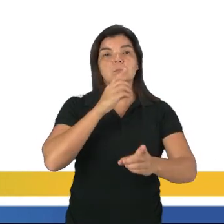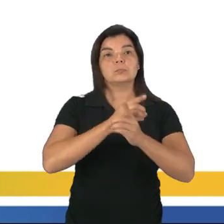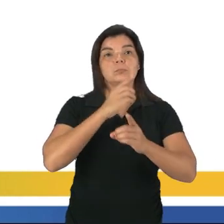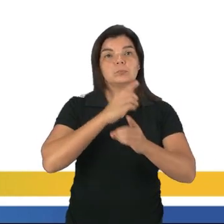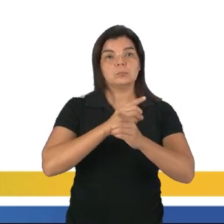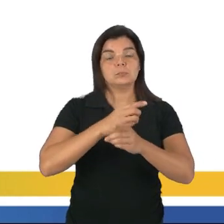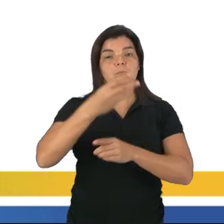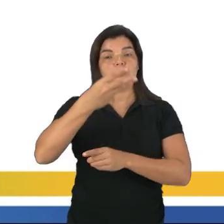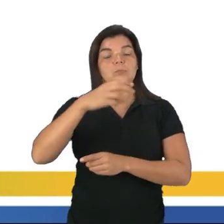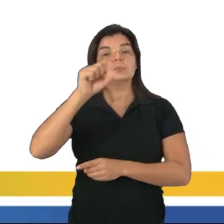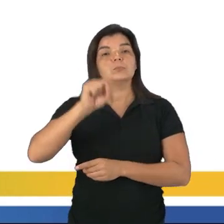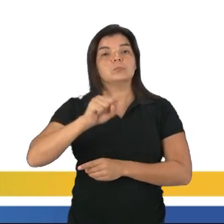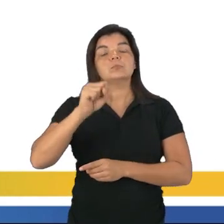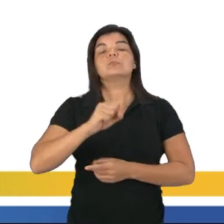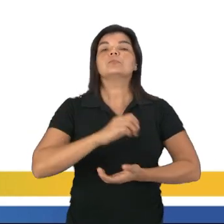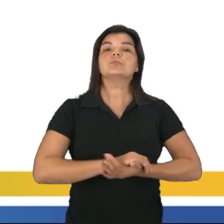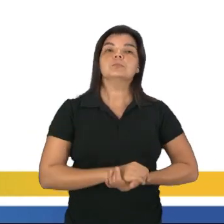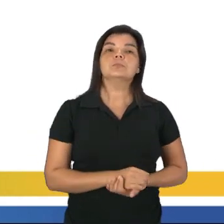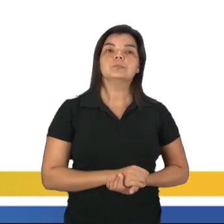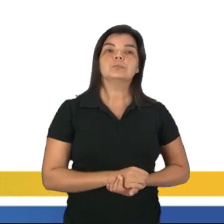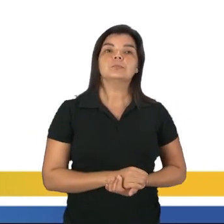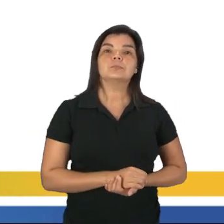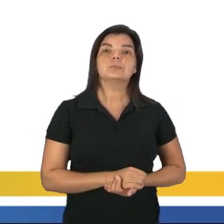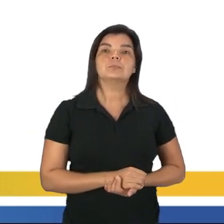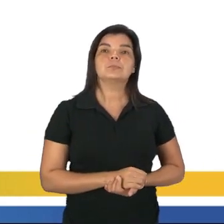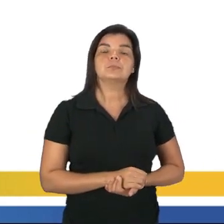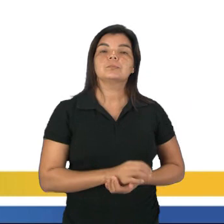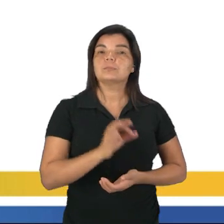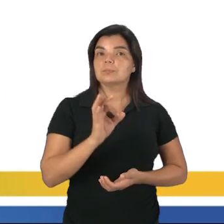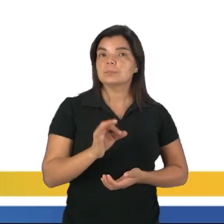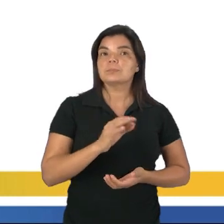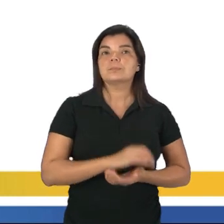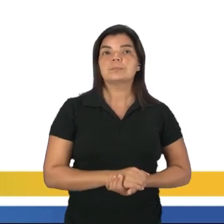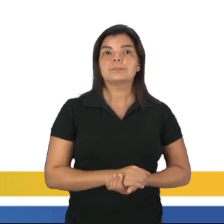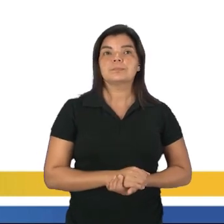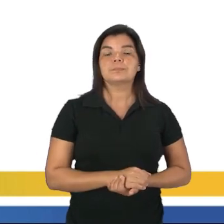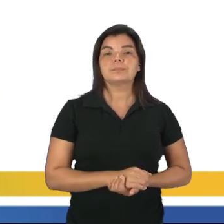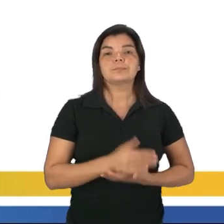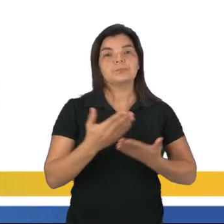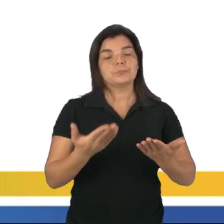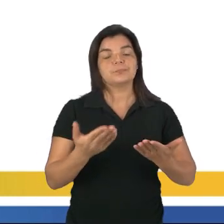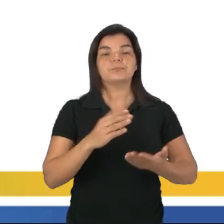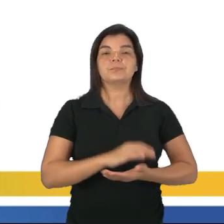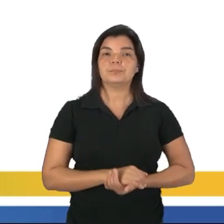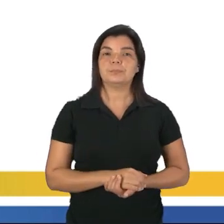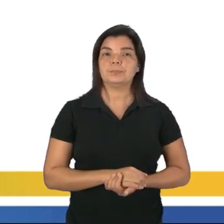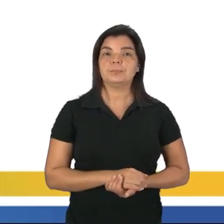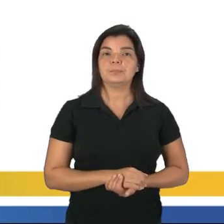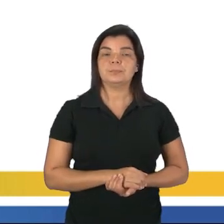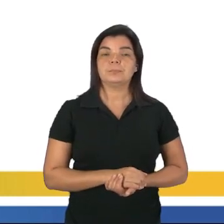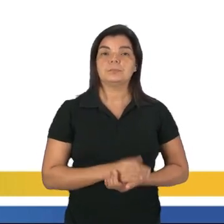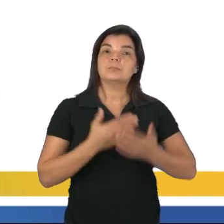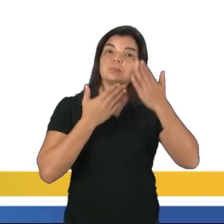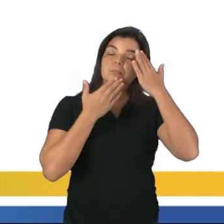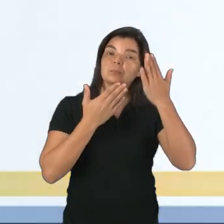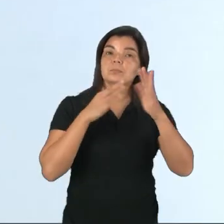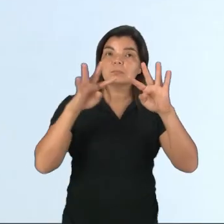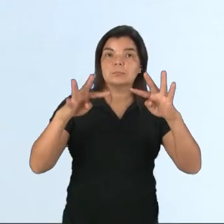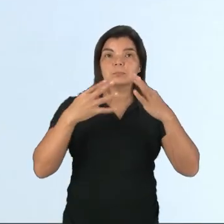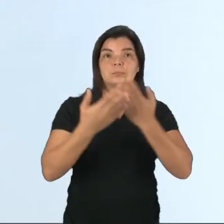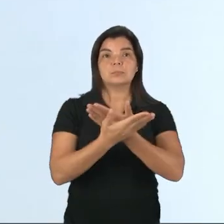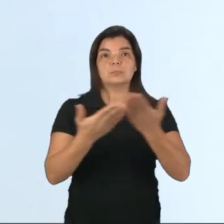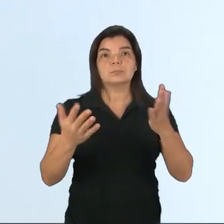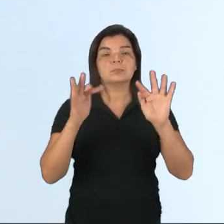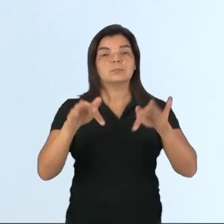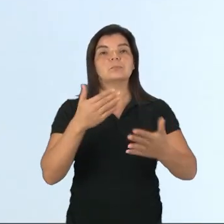se encontra no instante 3 segundos, certo? E é isso, pessoal. Eu agradeço a atenção de vocês